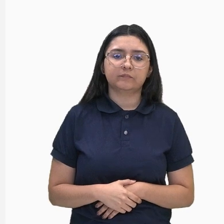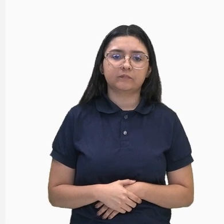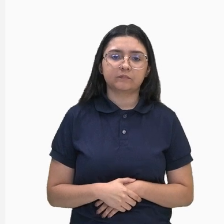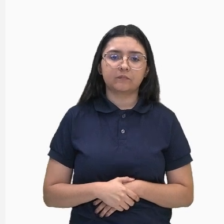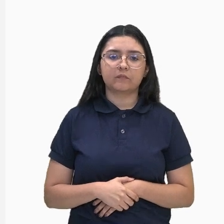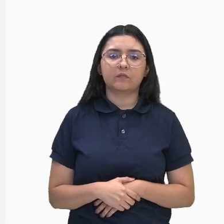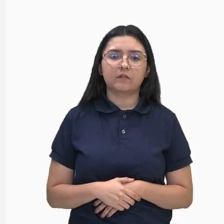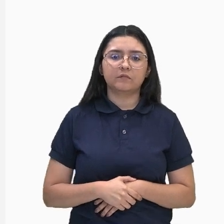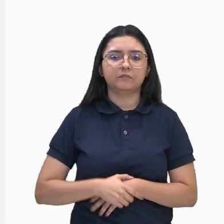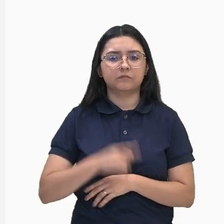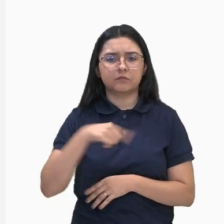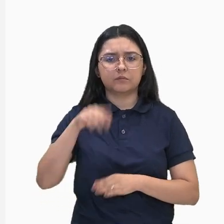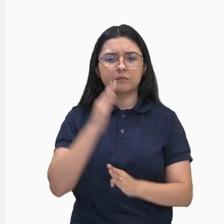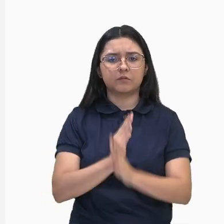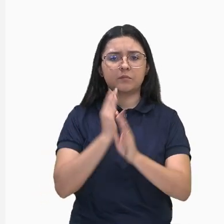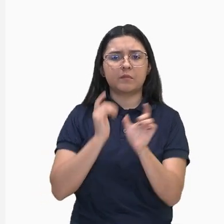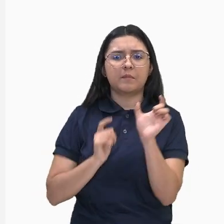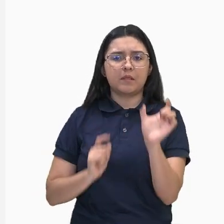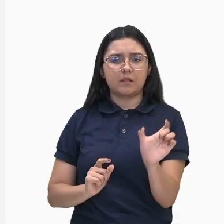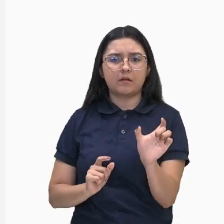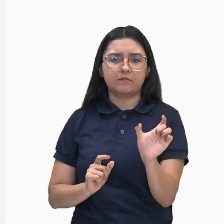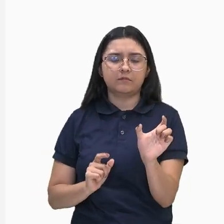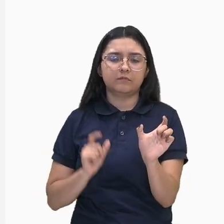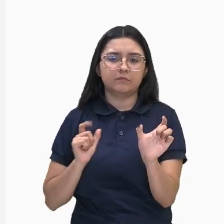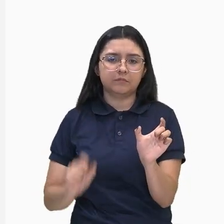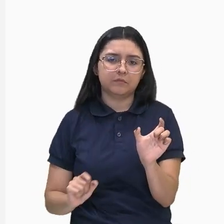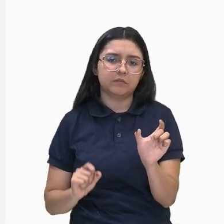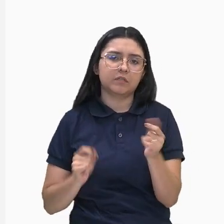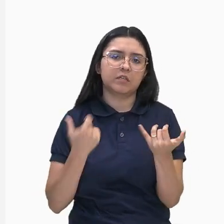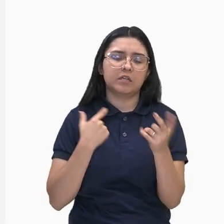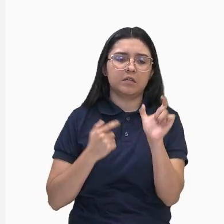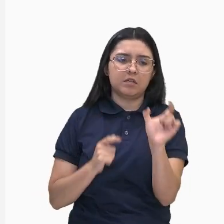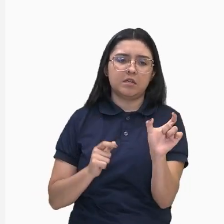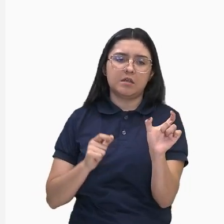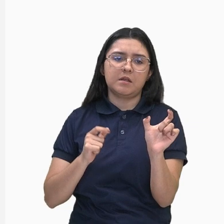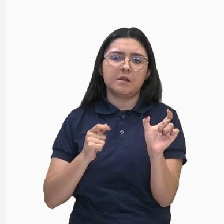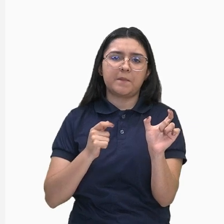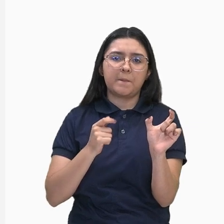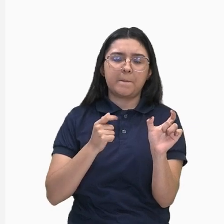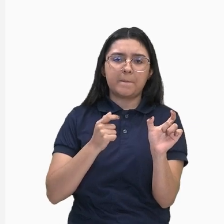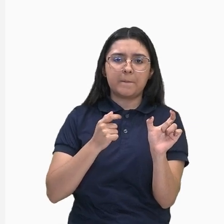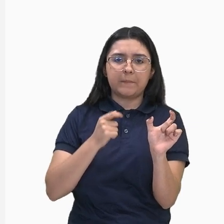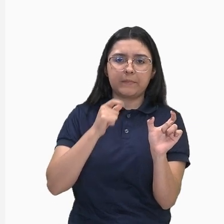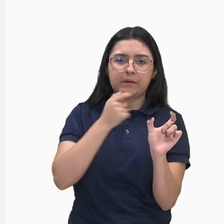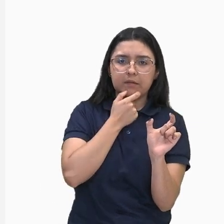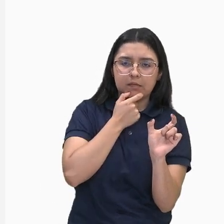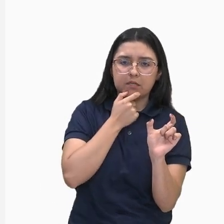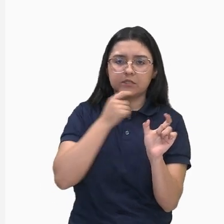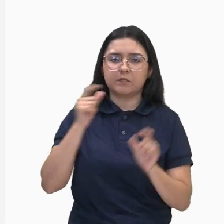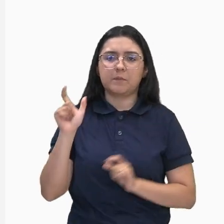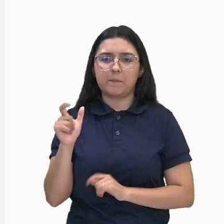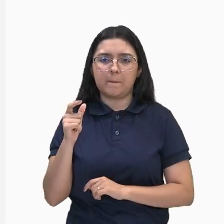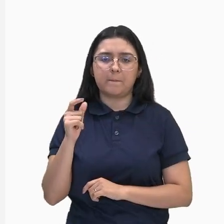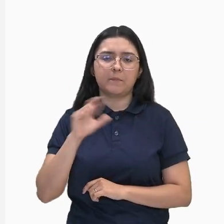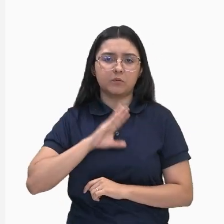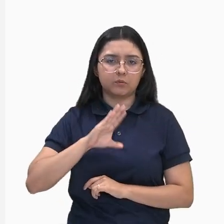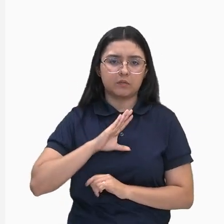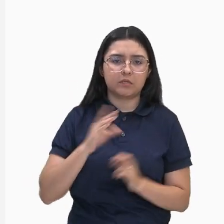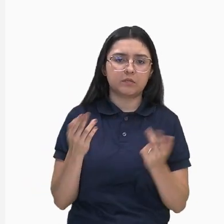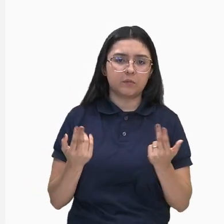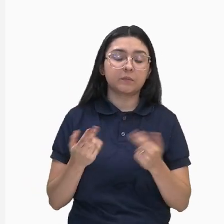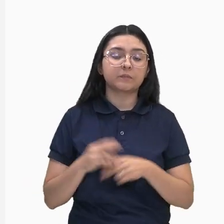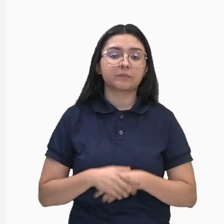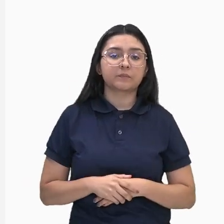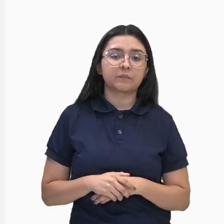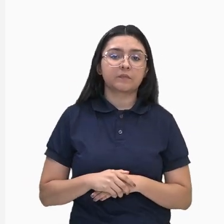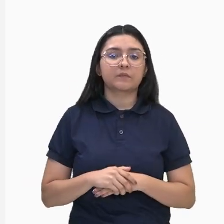Você identificou alguma palavra cognata? Você pode observar alguma delas? E a gente vai continuar vendo um pouquinho mais